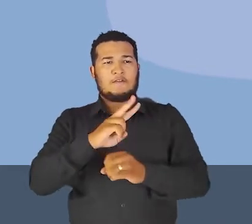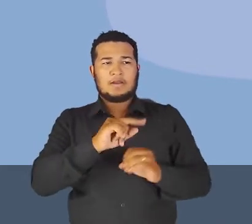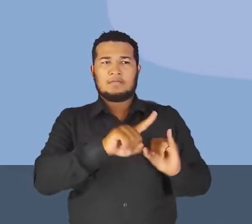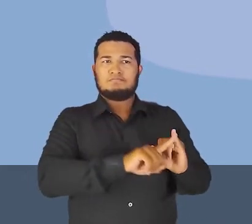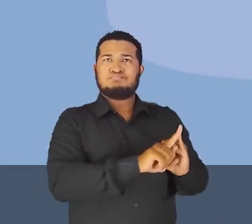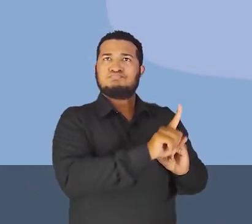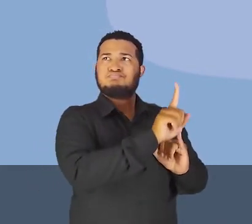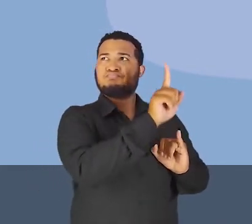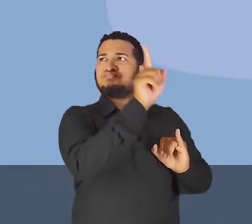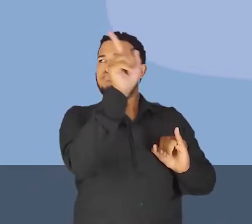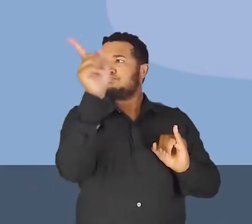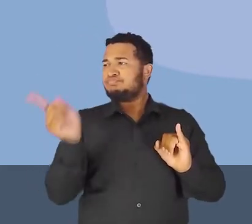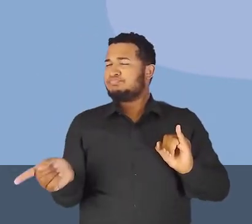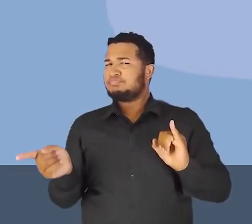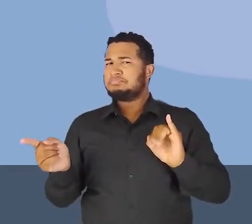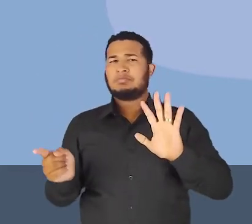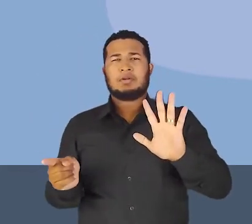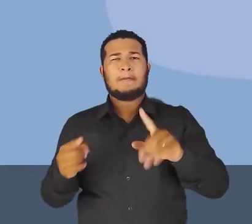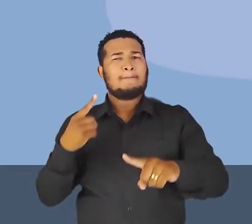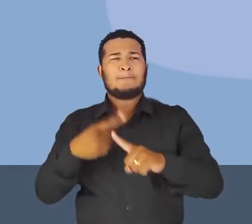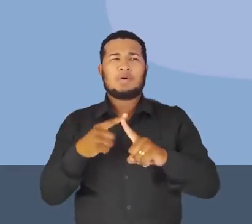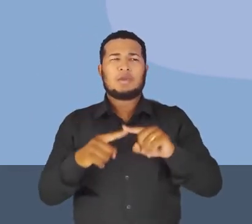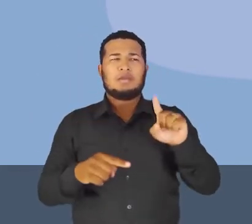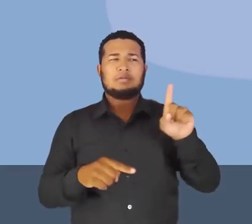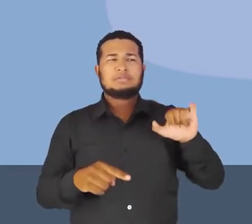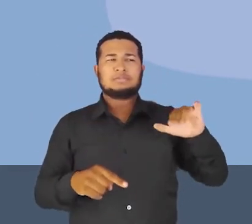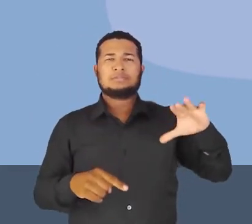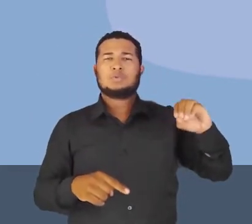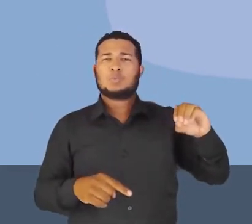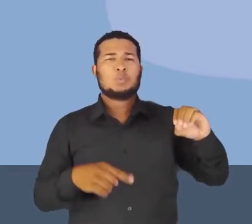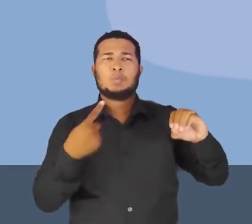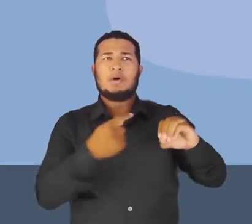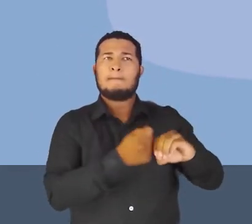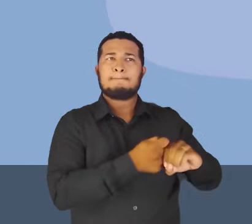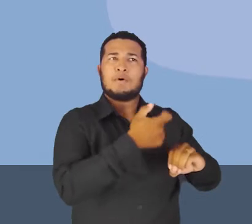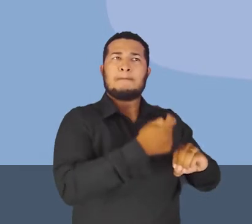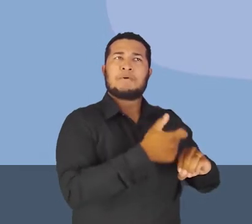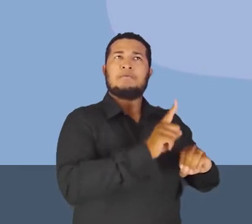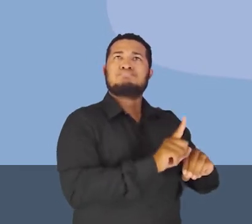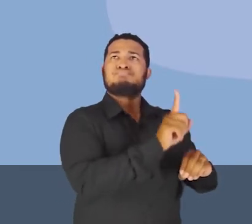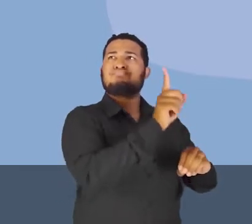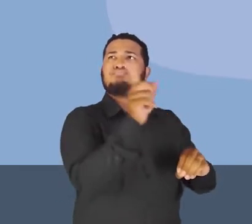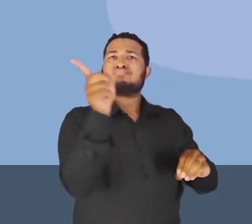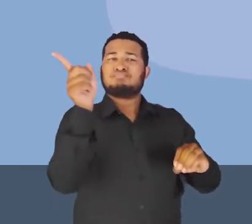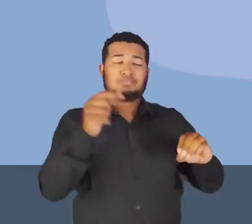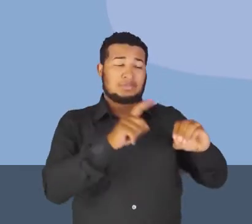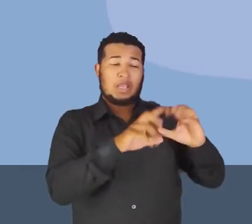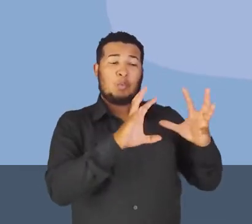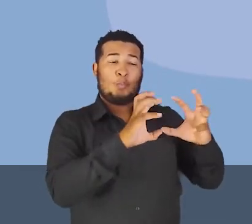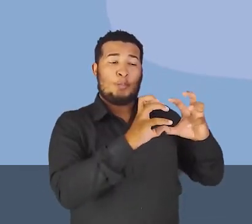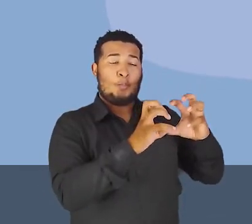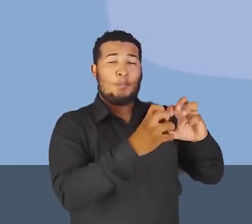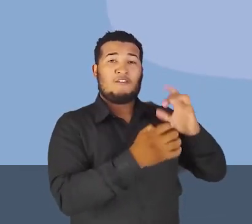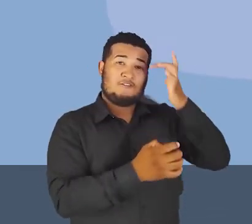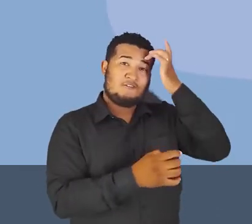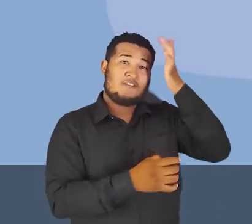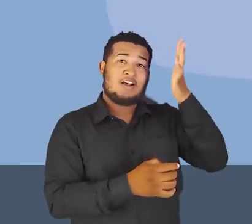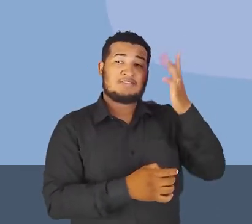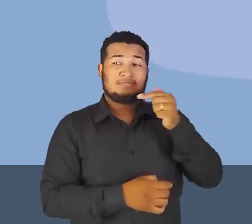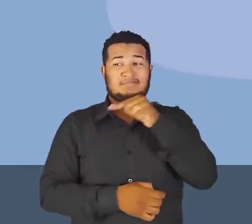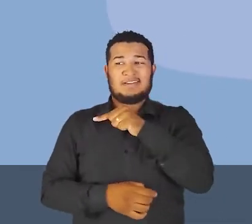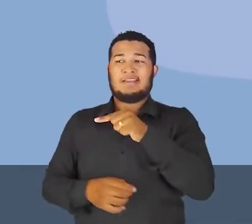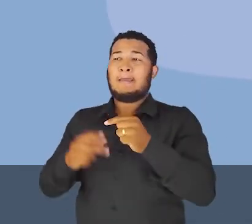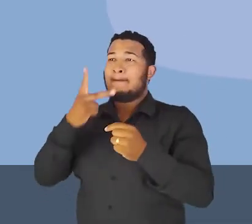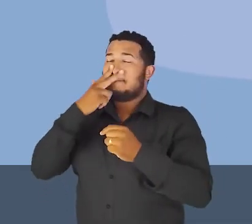para o cobre. Aí você vai me perguntar, por que do zinco para o cobre? Porque o zinco é um metal que oxida mais fácil e o cobre é